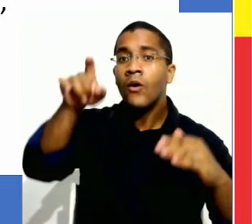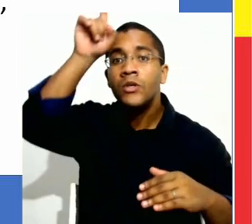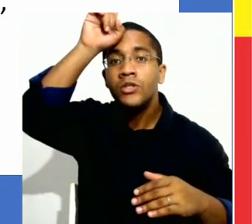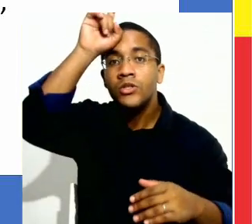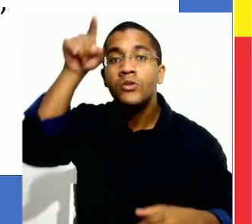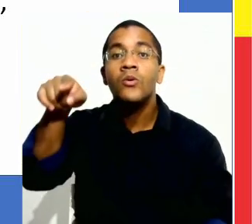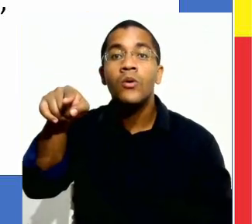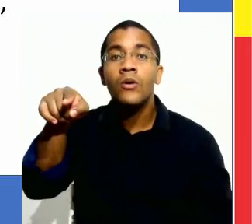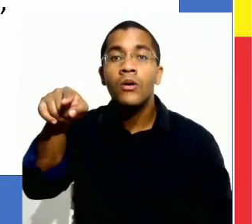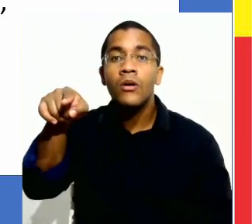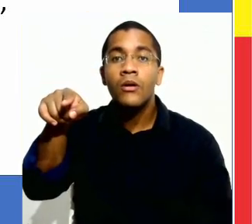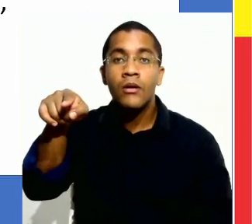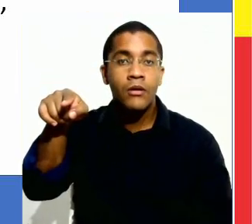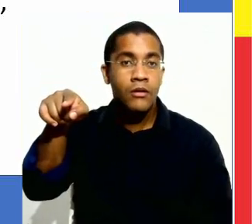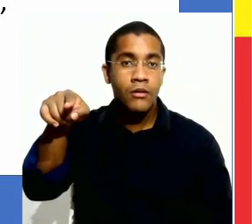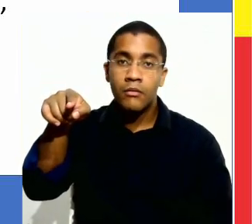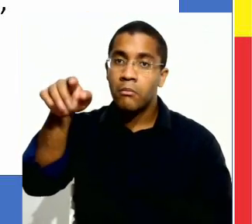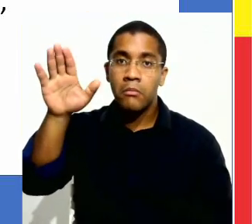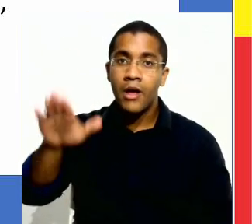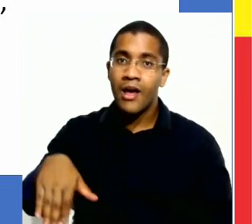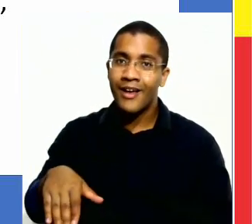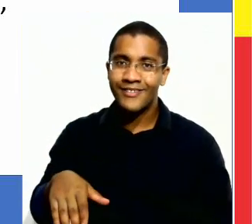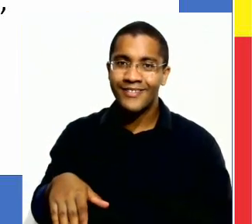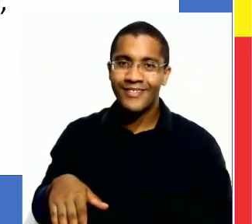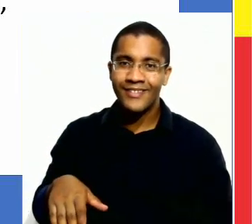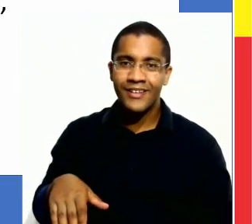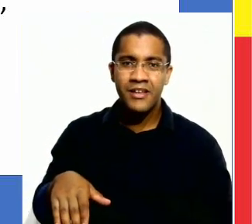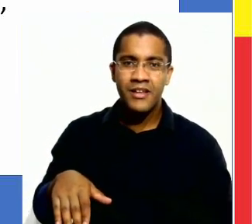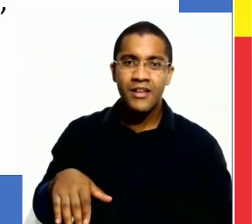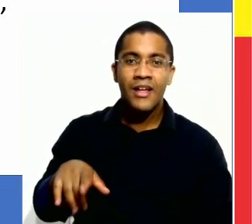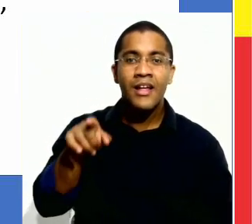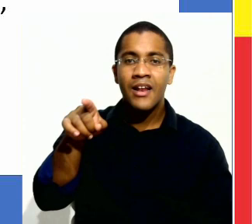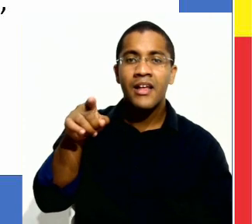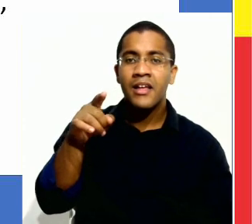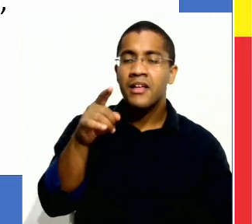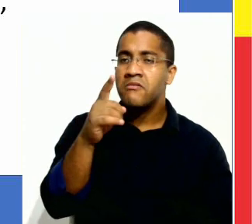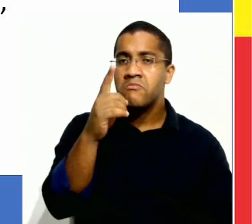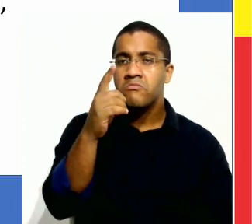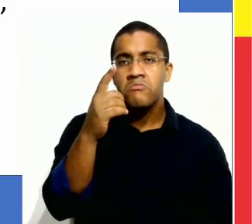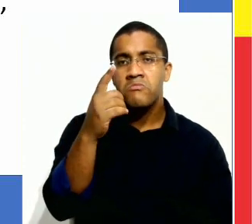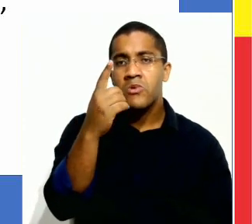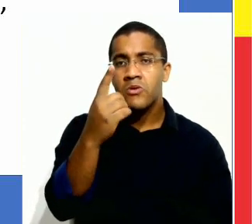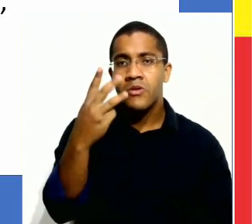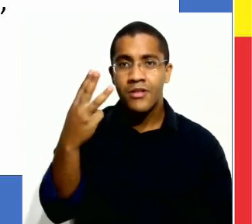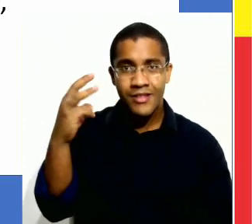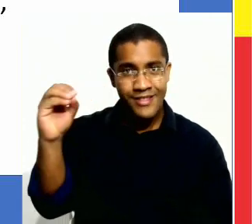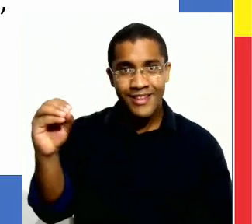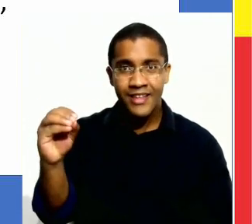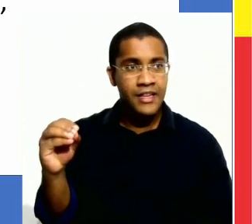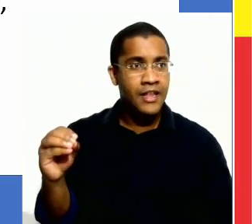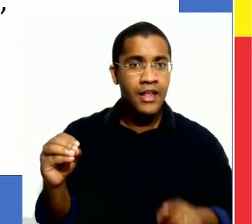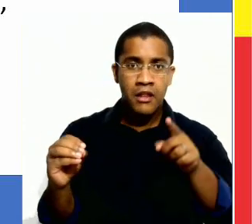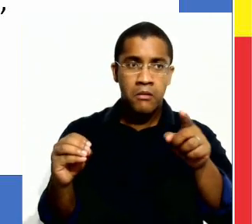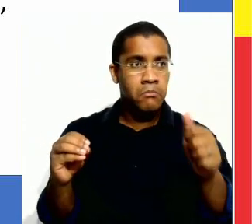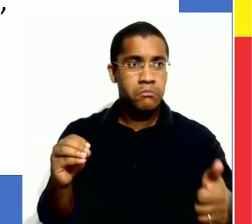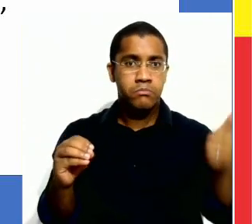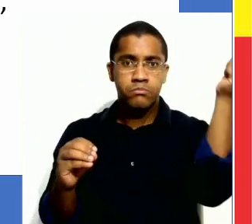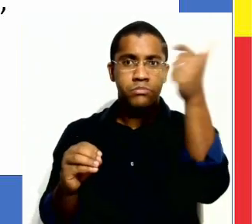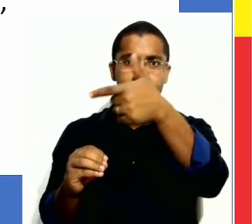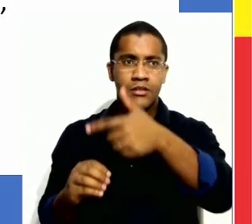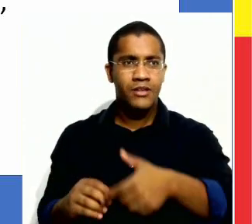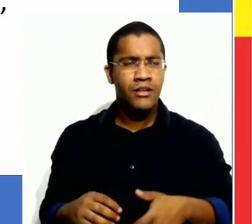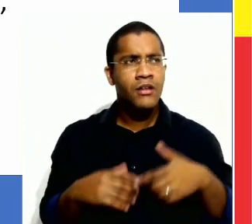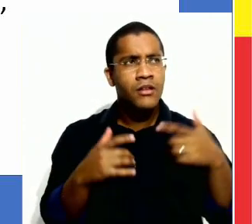mais do que no Egito. Desta forma, no Sudão, há mais pirâmides do que no